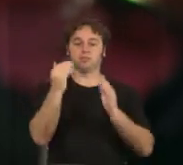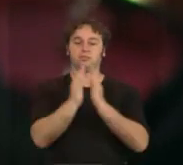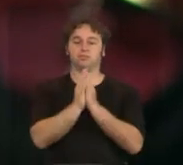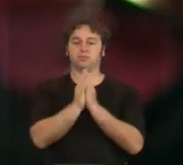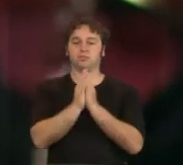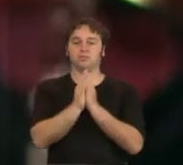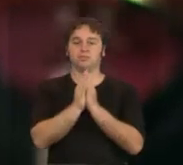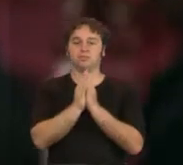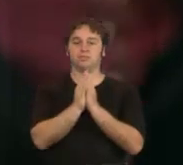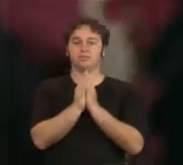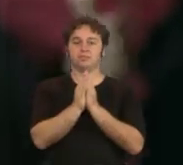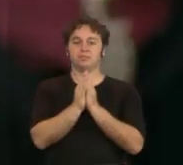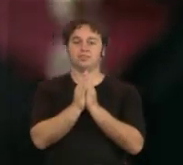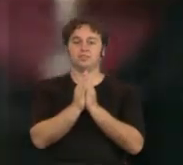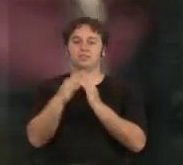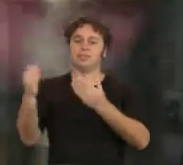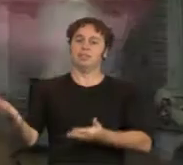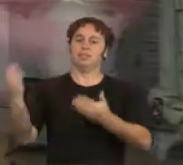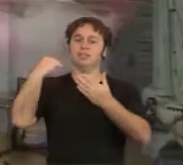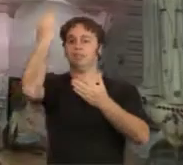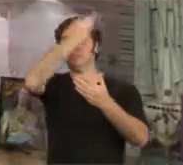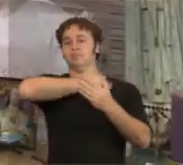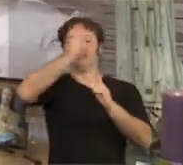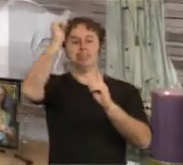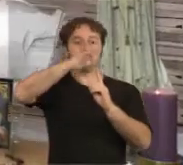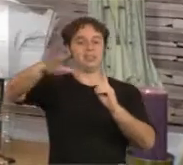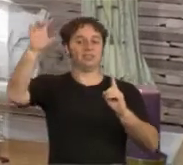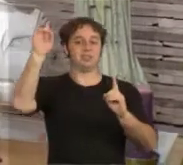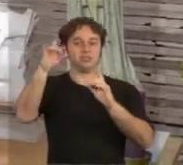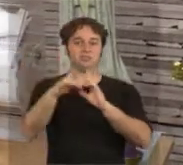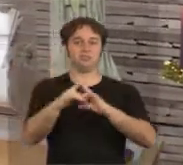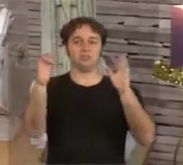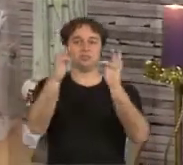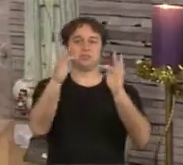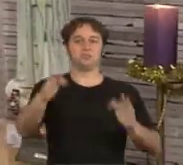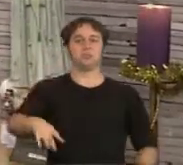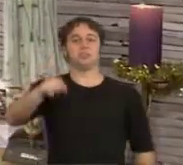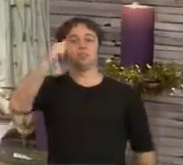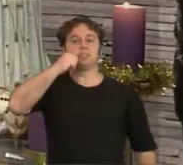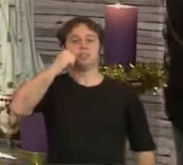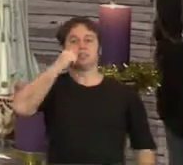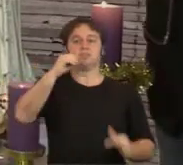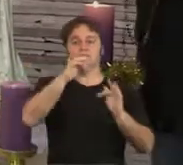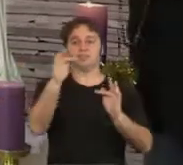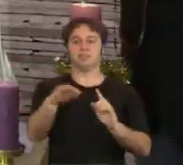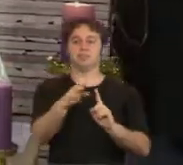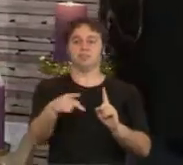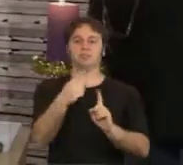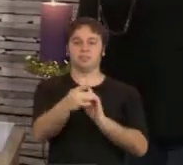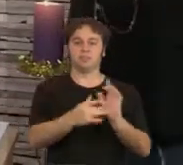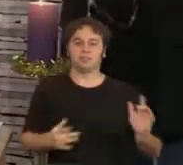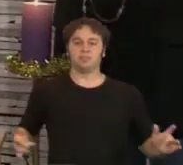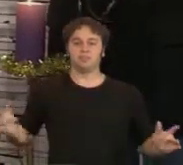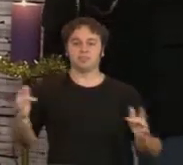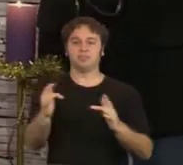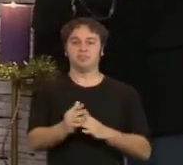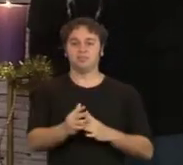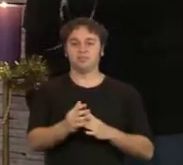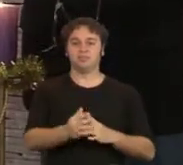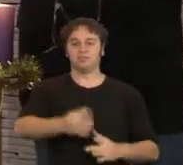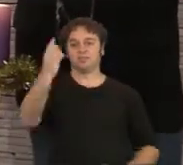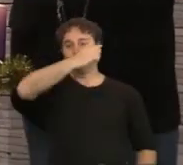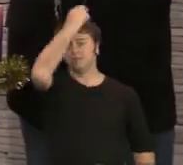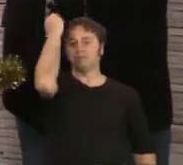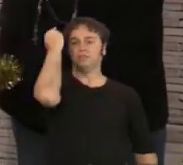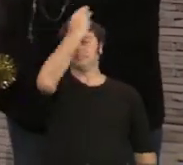hora de nossa morte. Amém. Ave Maria, cheia de graça, o Senhor é convosco. Bendita sois vós entre as mulheres, e bendito é o